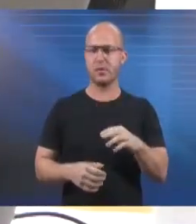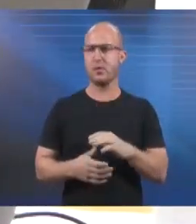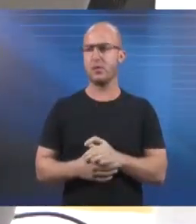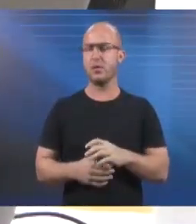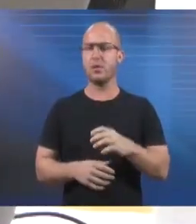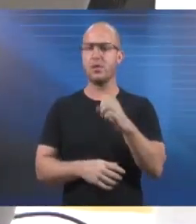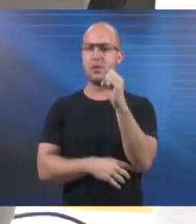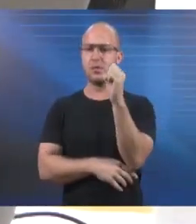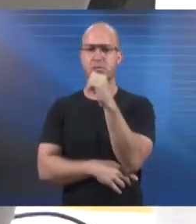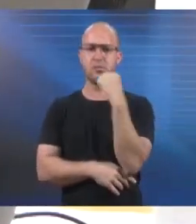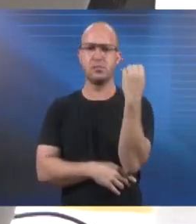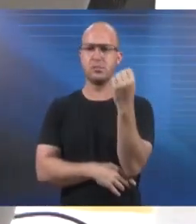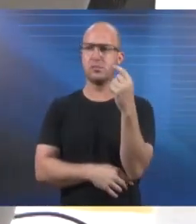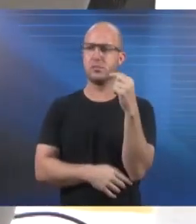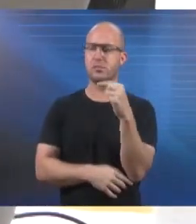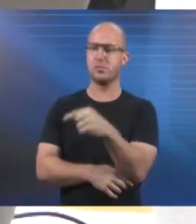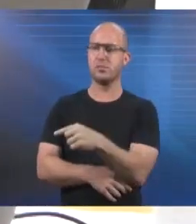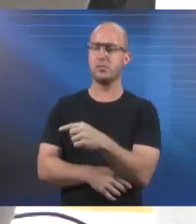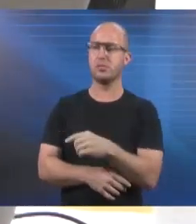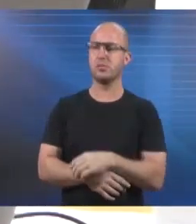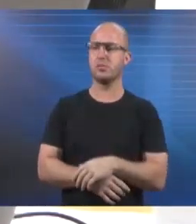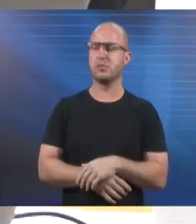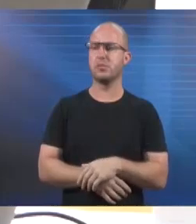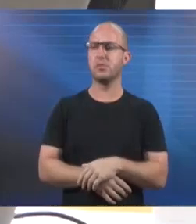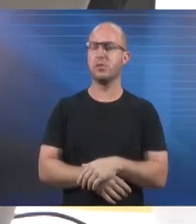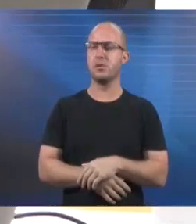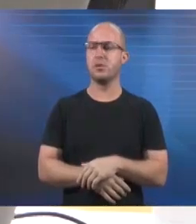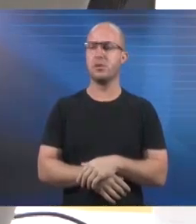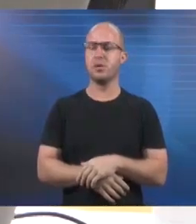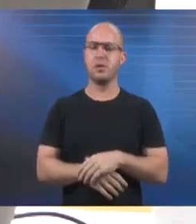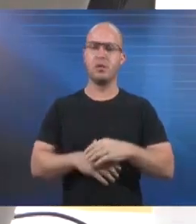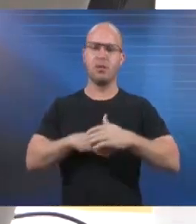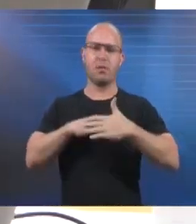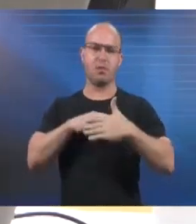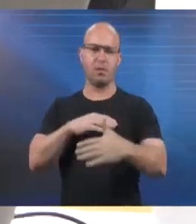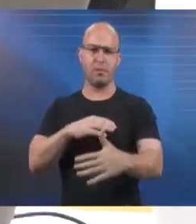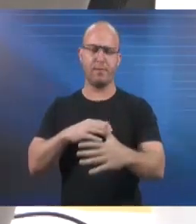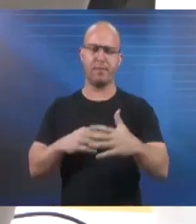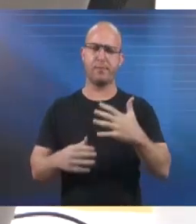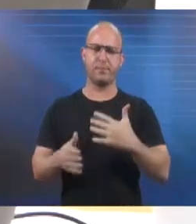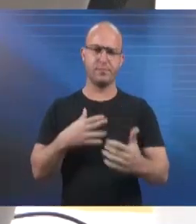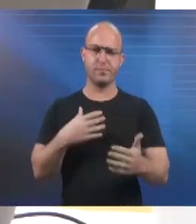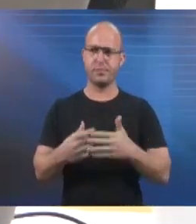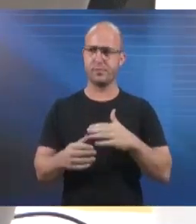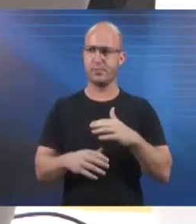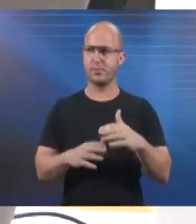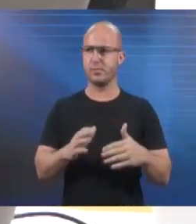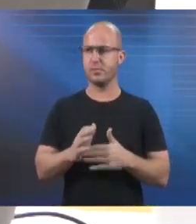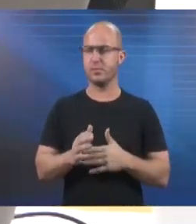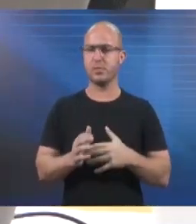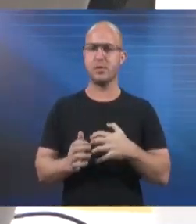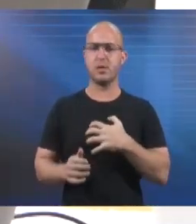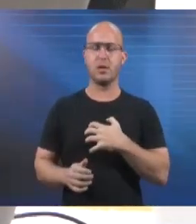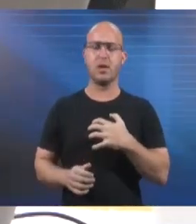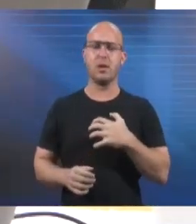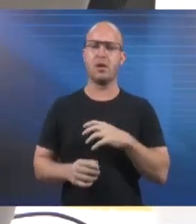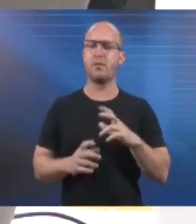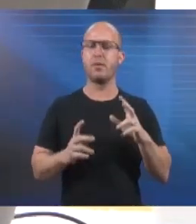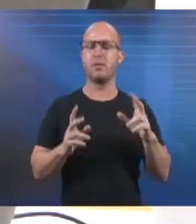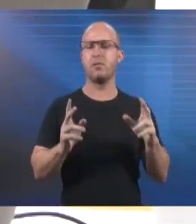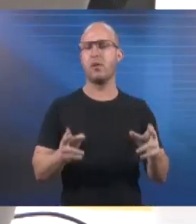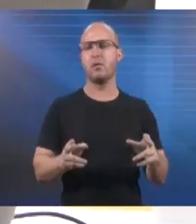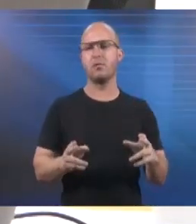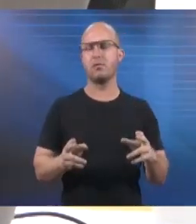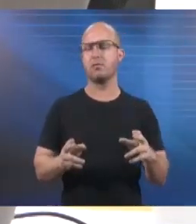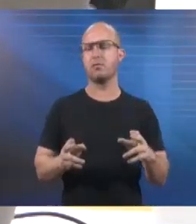Sul tá aí e vai fazer uma uma uma engorda de qualquer jeito para depois a gente tá pagando as consequências portanto a